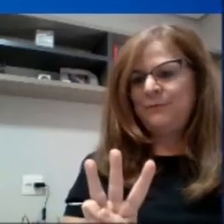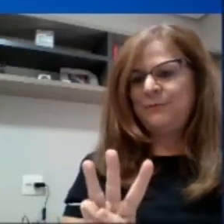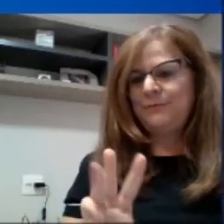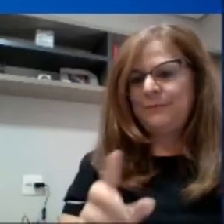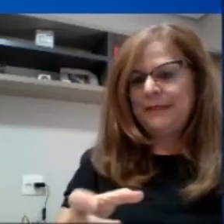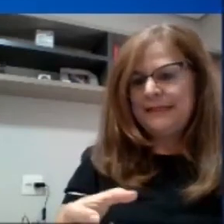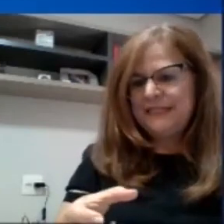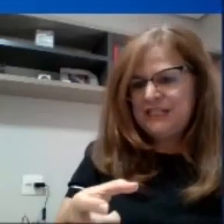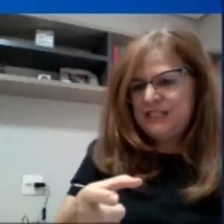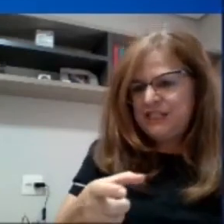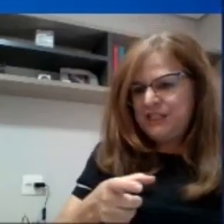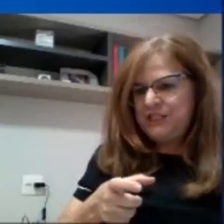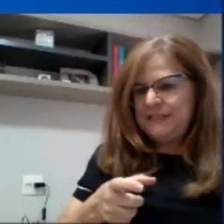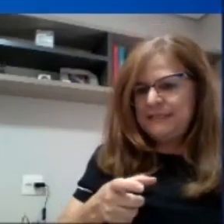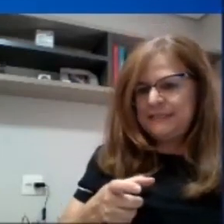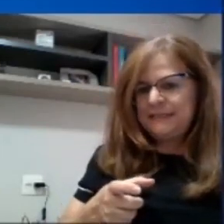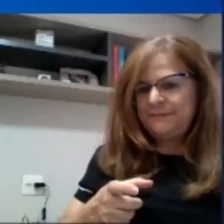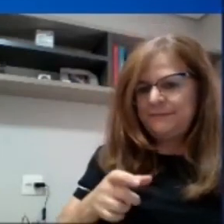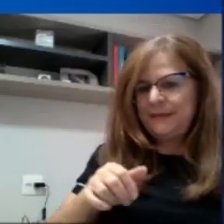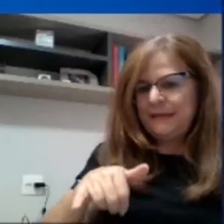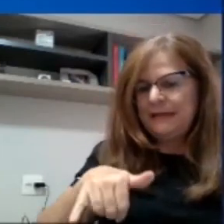W, X,